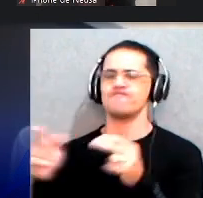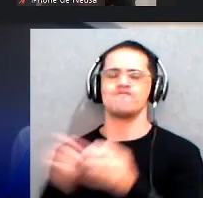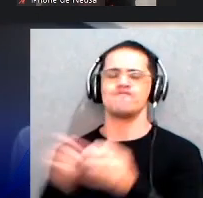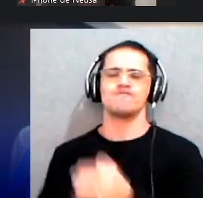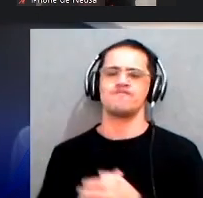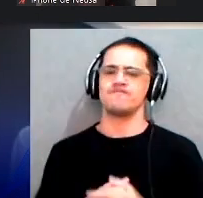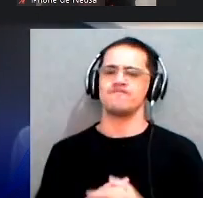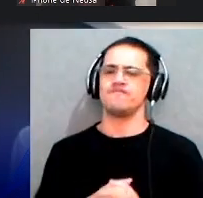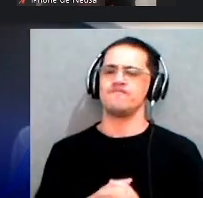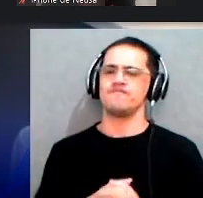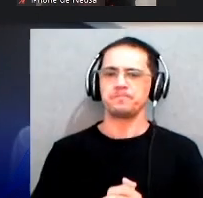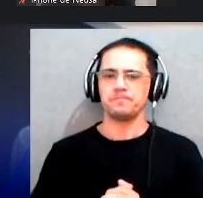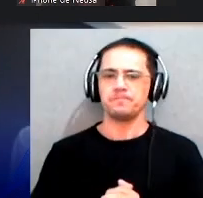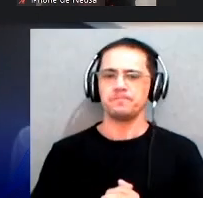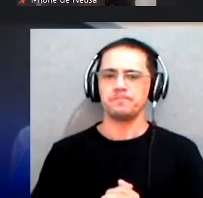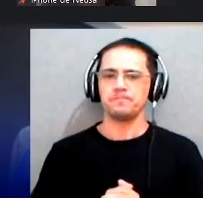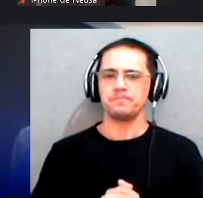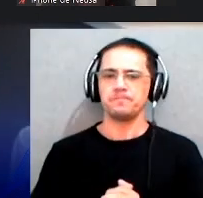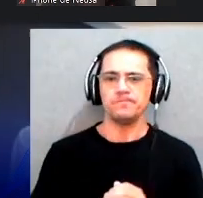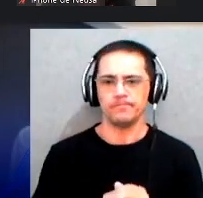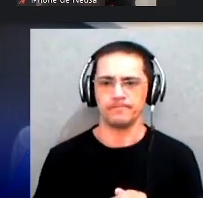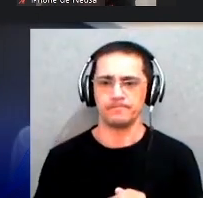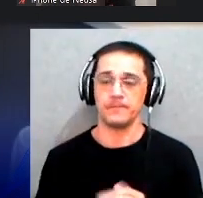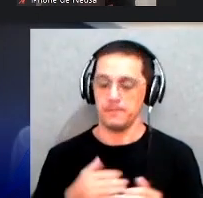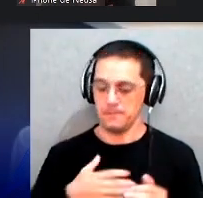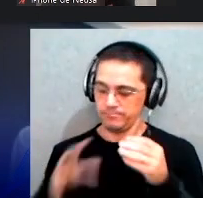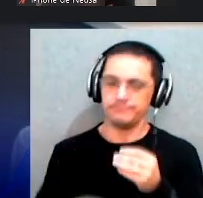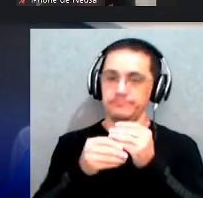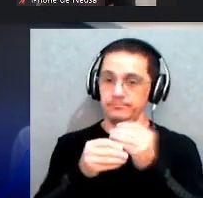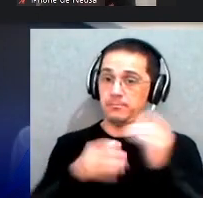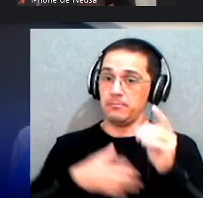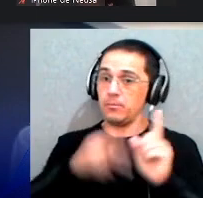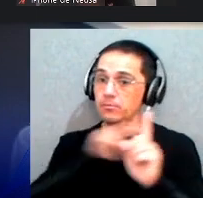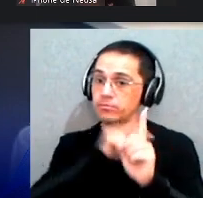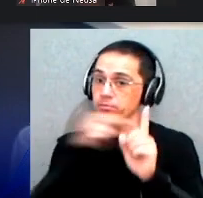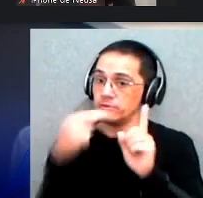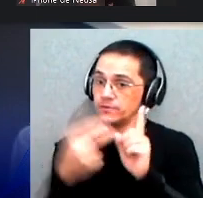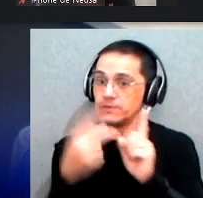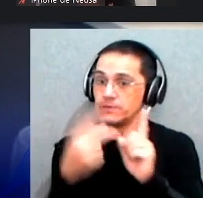meu viés sobre essa questão da justiça criminal virtual.